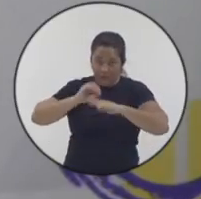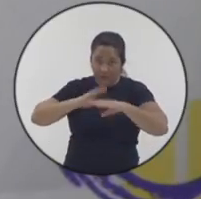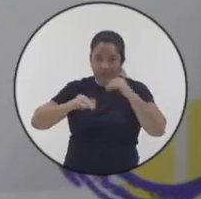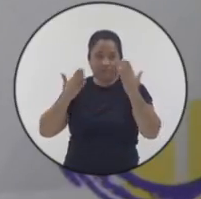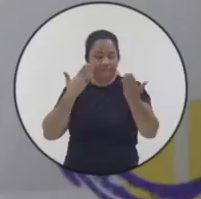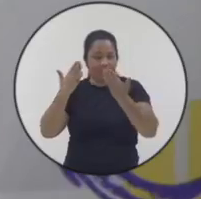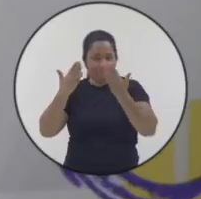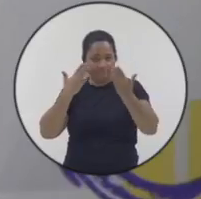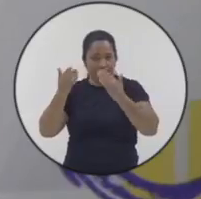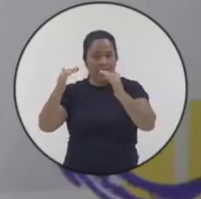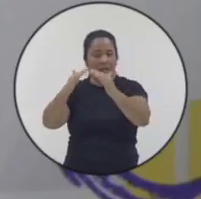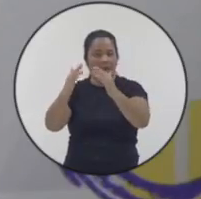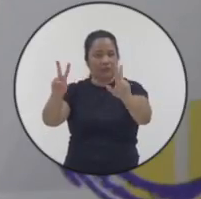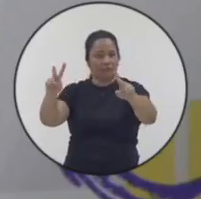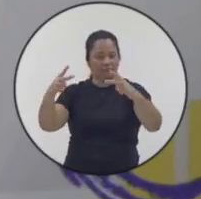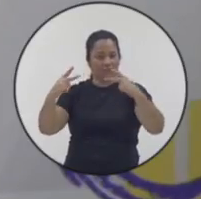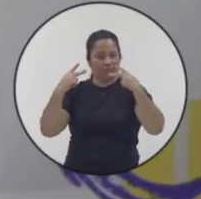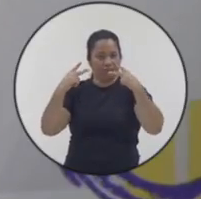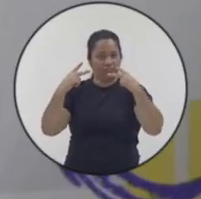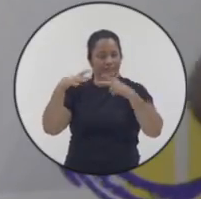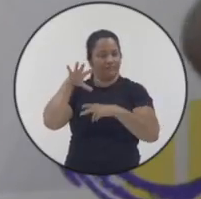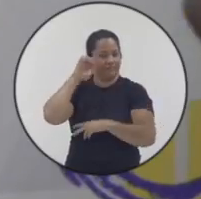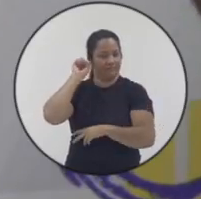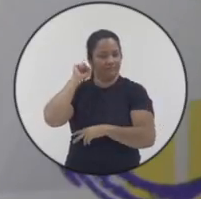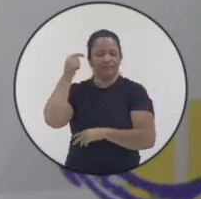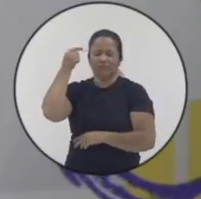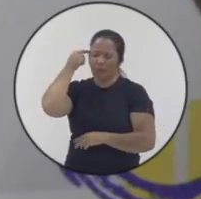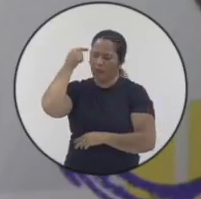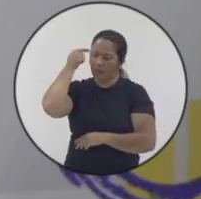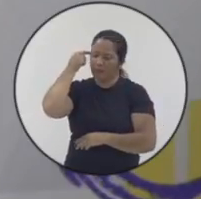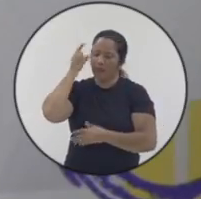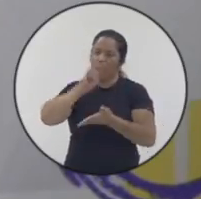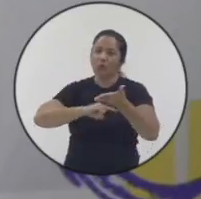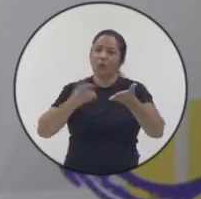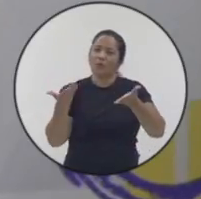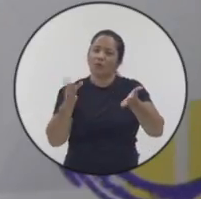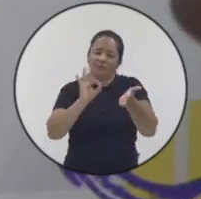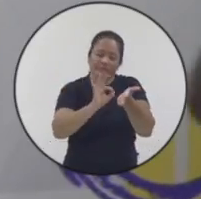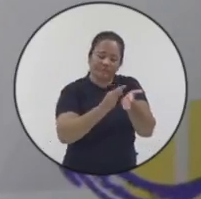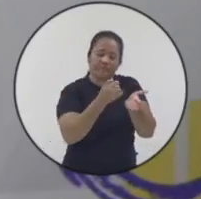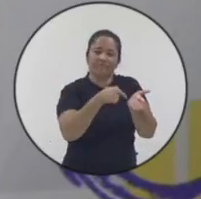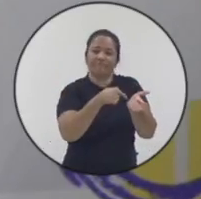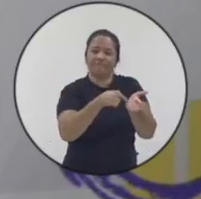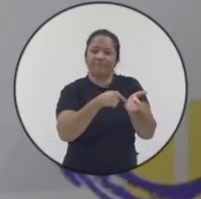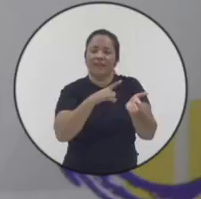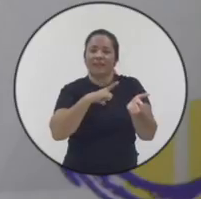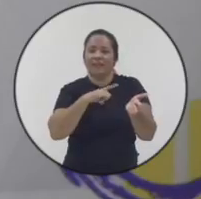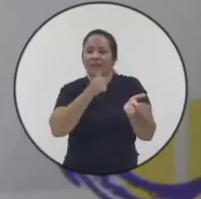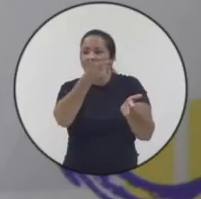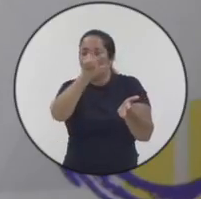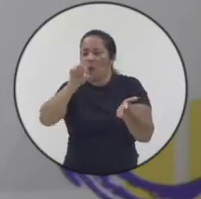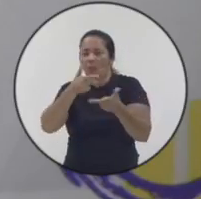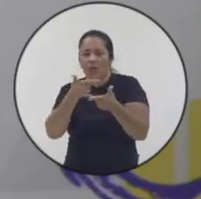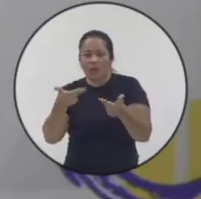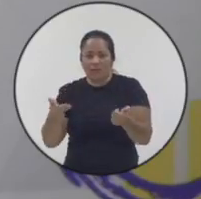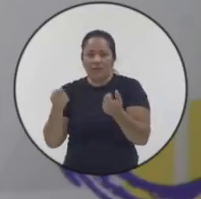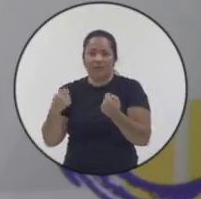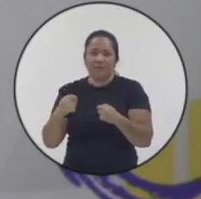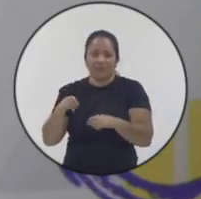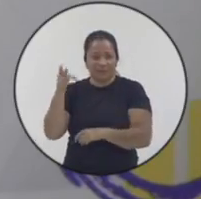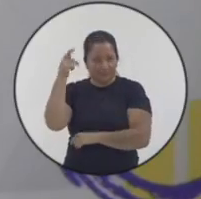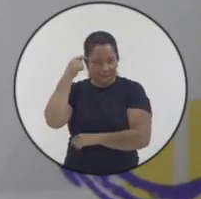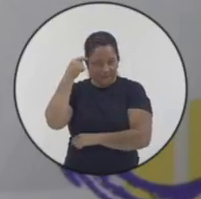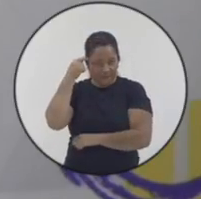casa assistindo e que vai pensar um pouco sobre essa resolução, tem uma outra nuance um pouco mais sutil que a gente precisa pensar um pouco também,